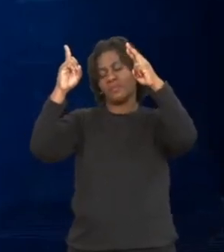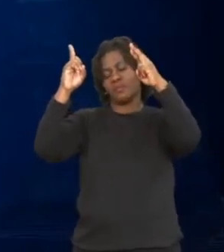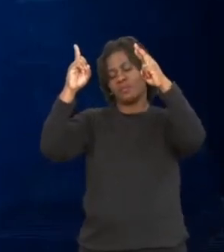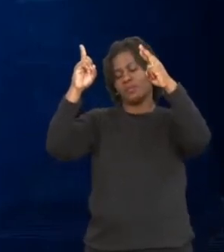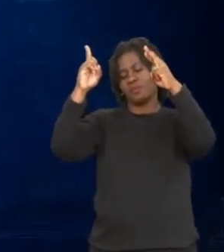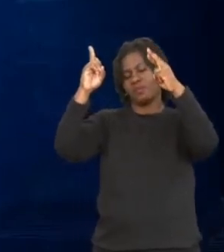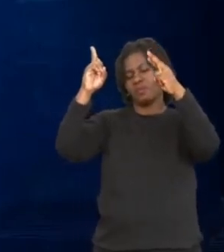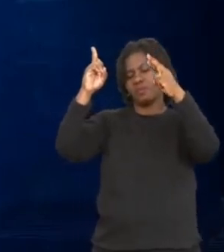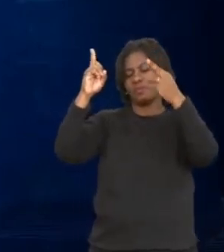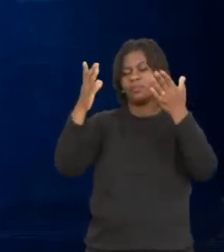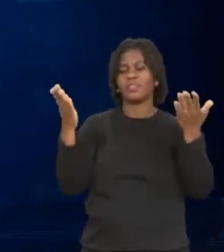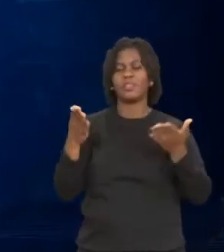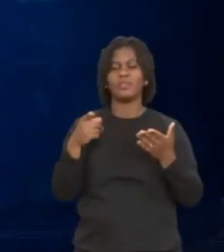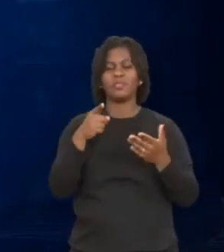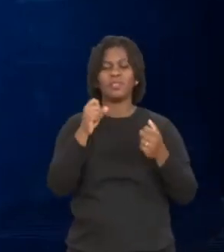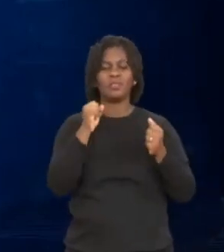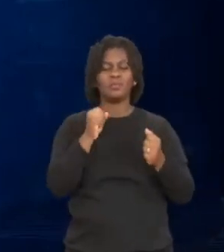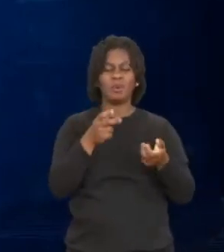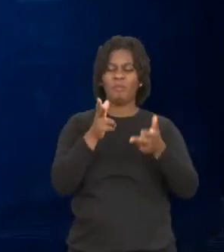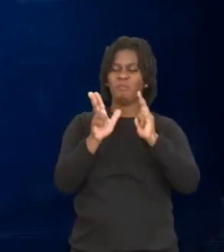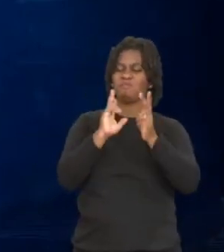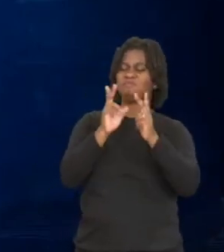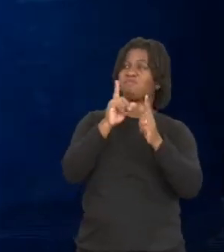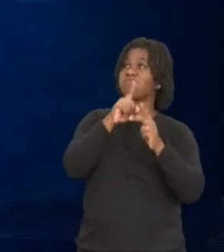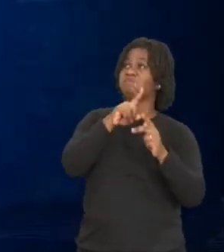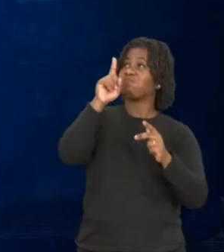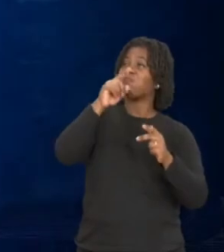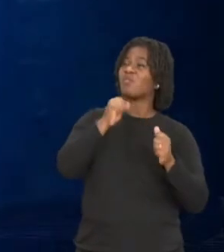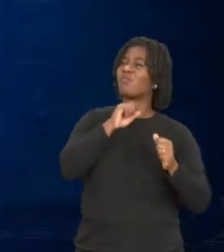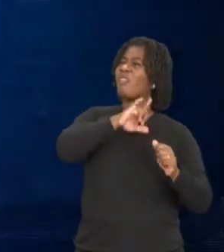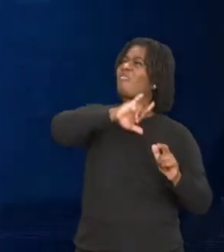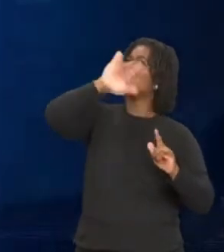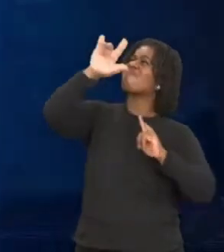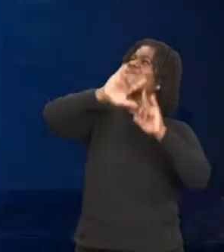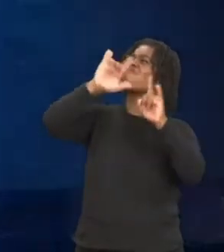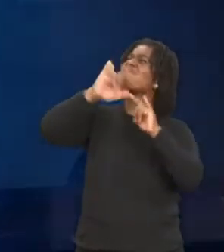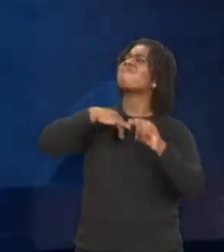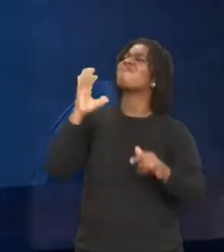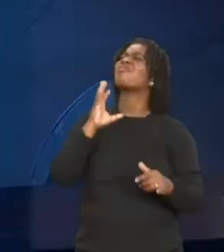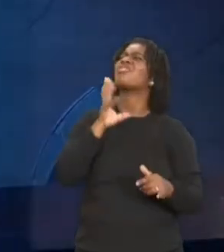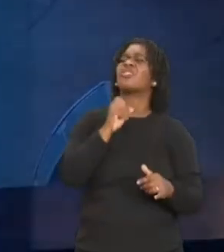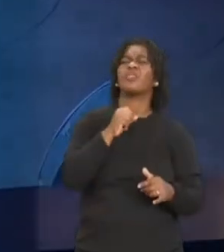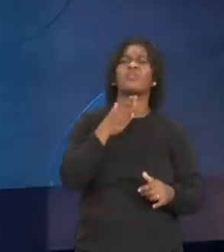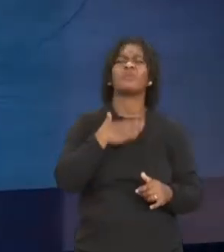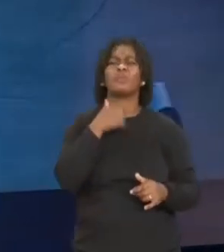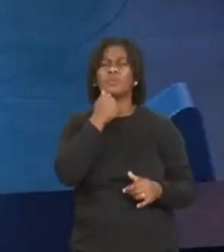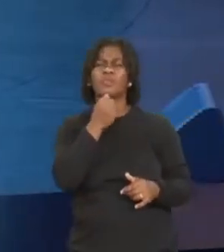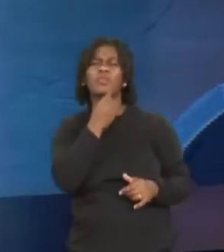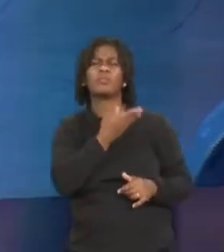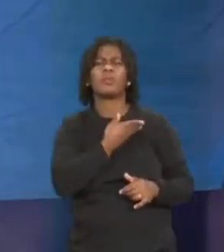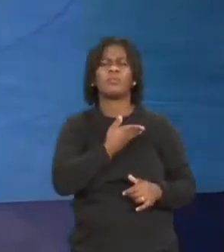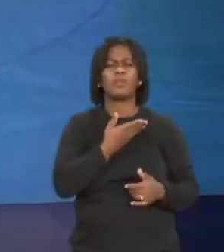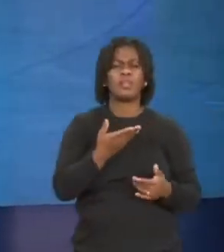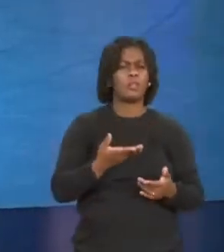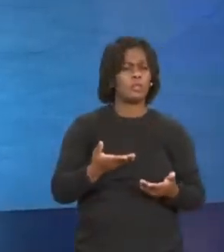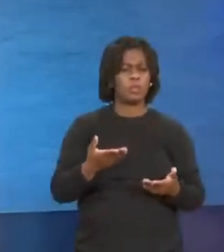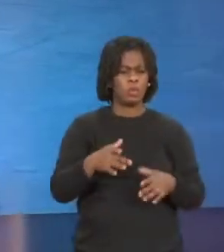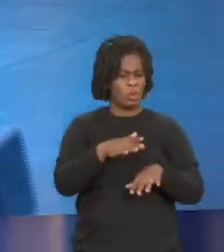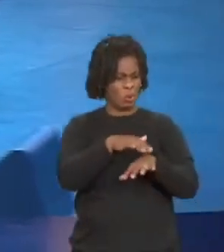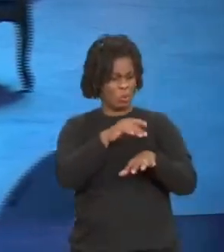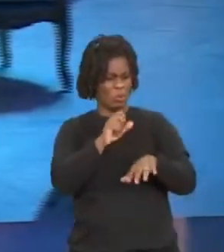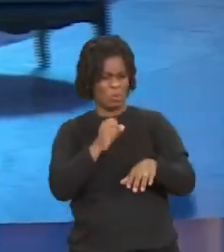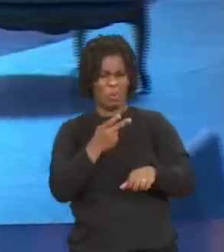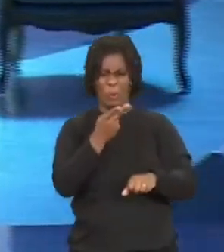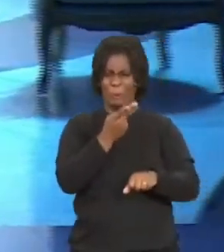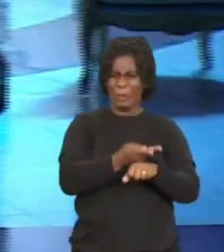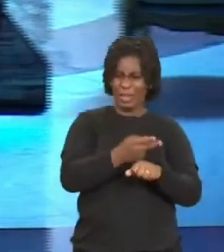Senhor. Agora você pode se declarar, pode dizer: eu te amo, eu te adoro. Ah, minha amiga, meu amigo, não foi ouro, não foi prata